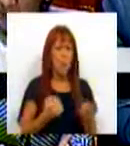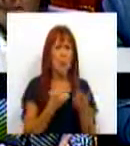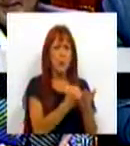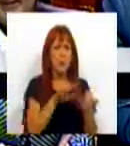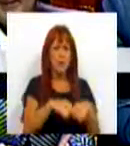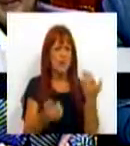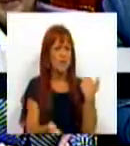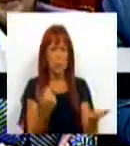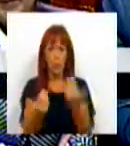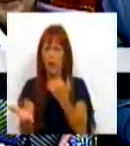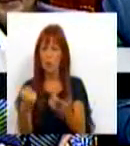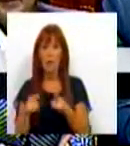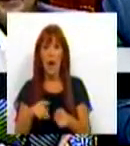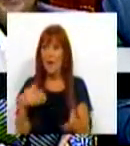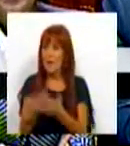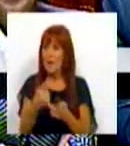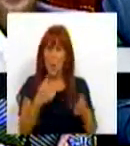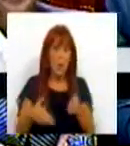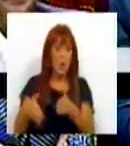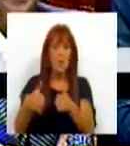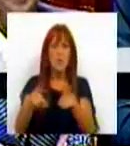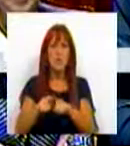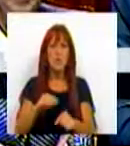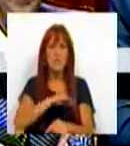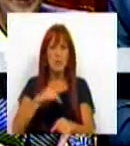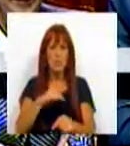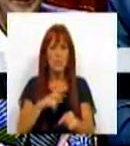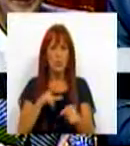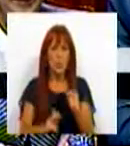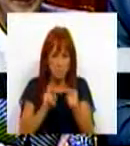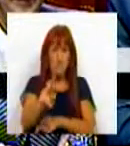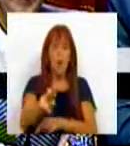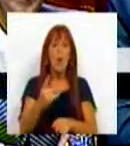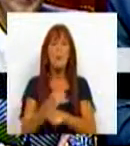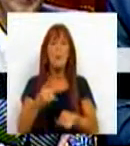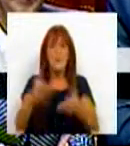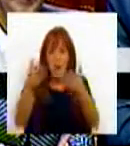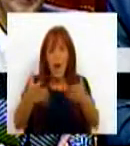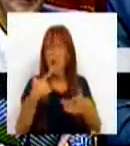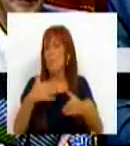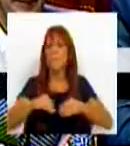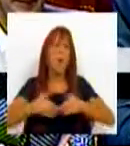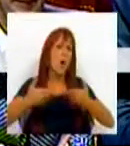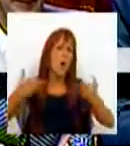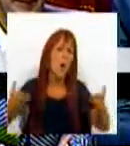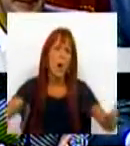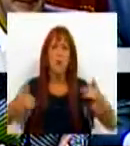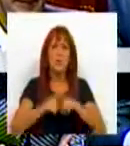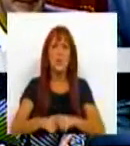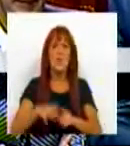apoios sociais, que repuseram uma trajetória de aumento do salário mínimo nacional, porque é inaceitável